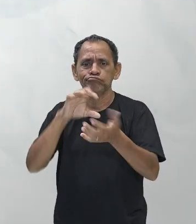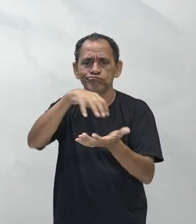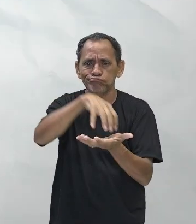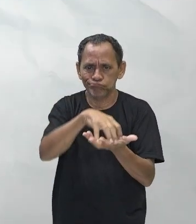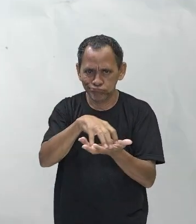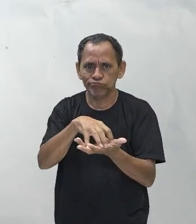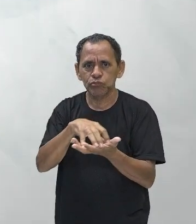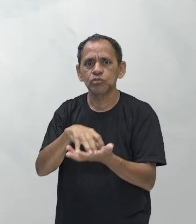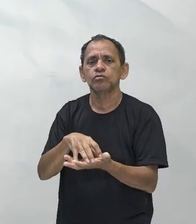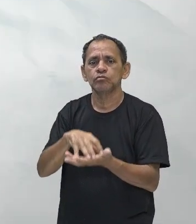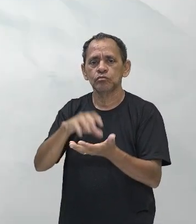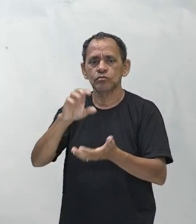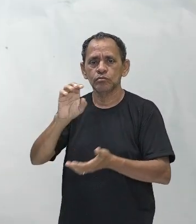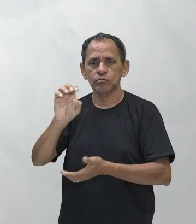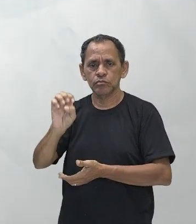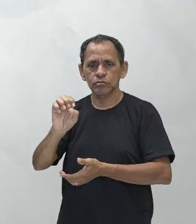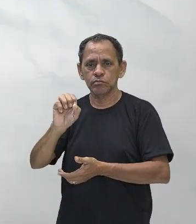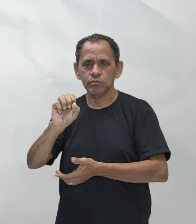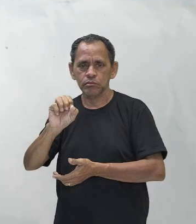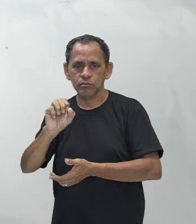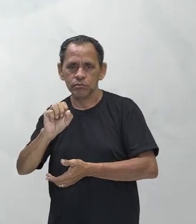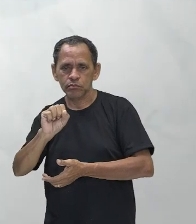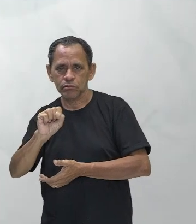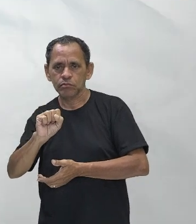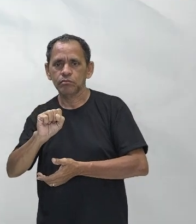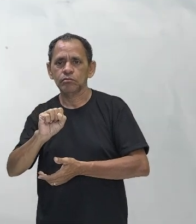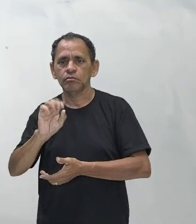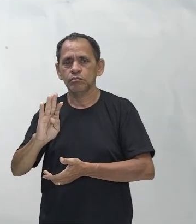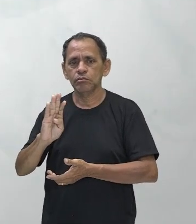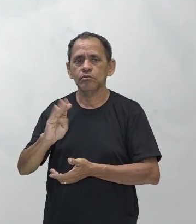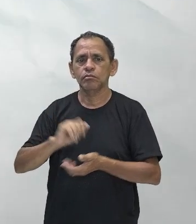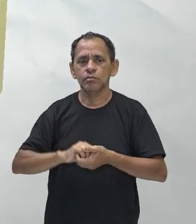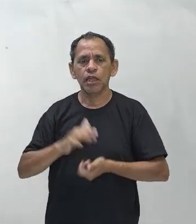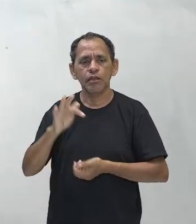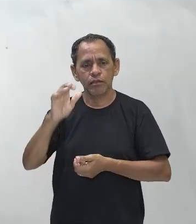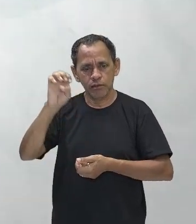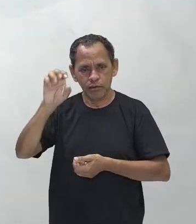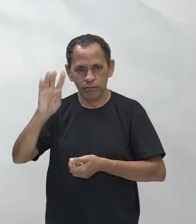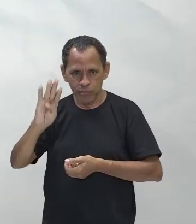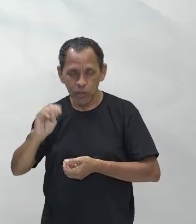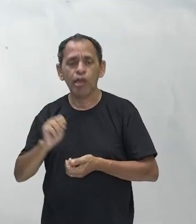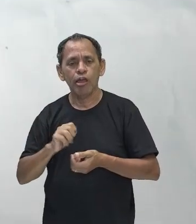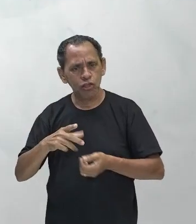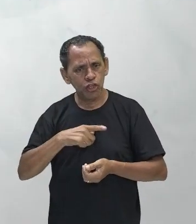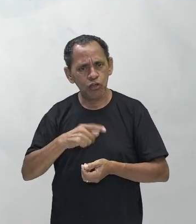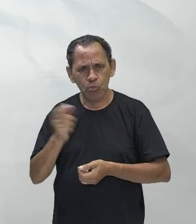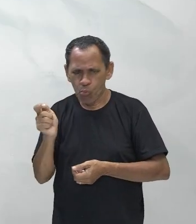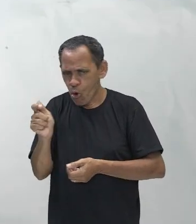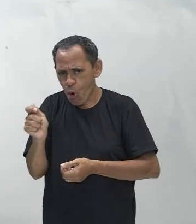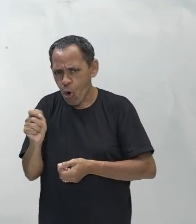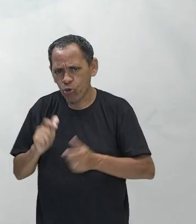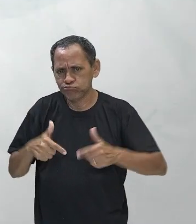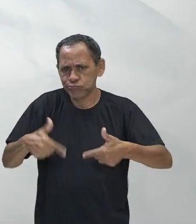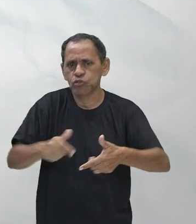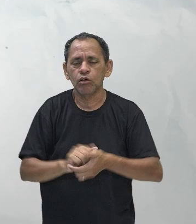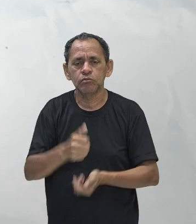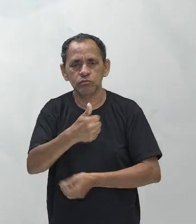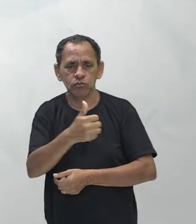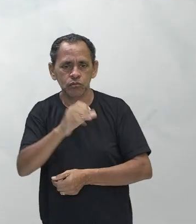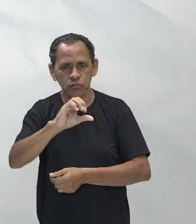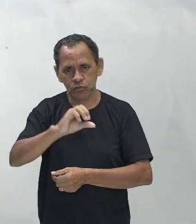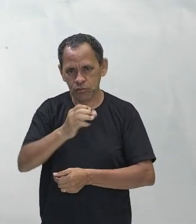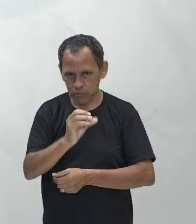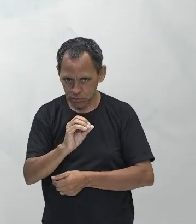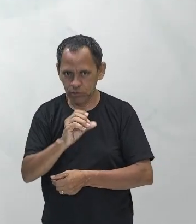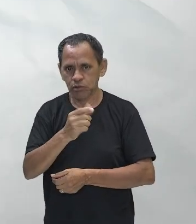Estudantes Brasileiros, entidade pioneira que teve pouco tempo de atuação. Em 1902, é fundado o